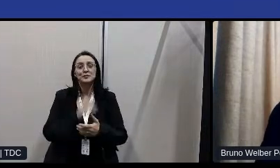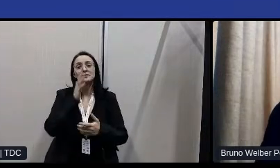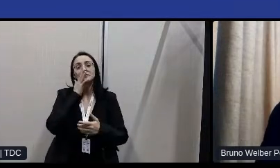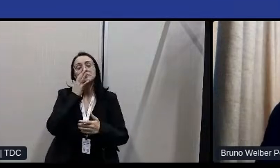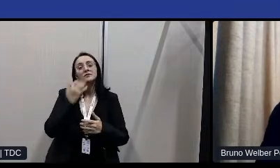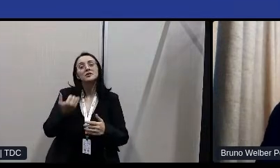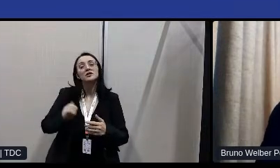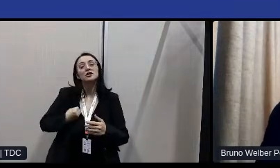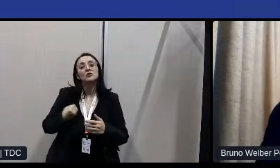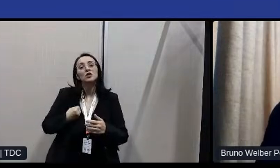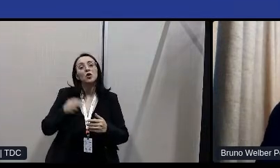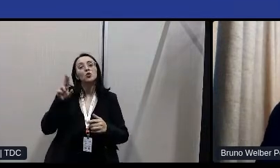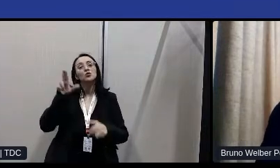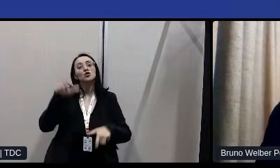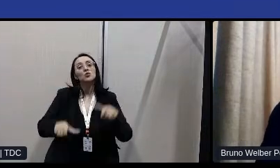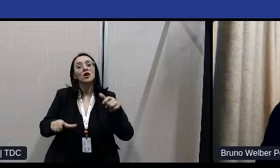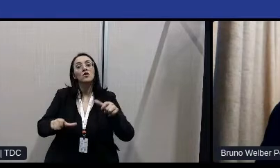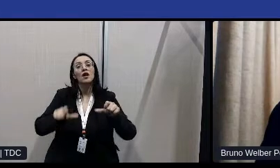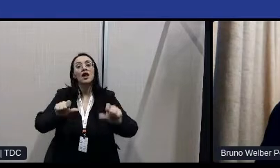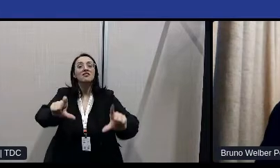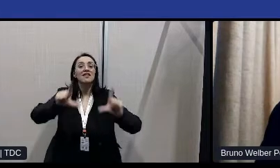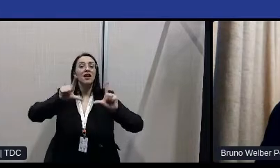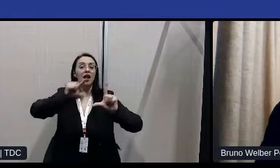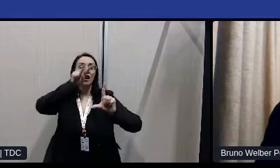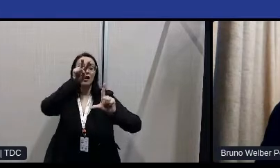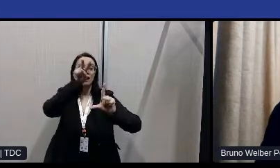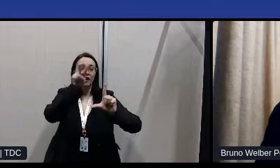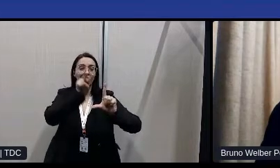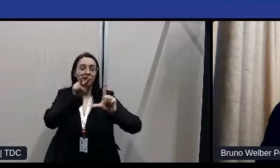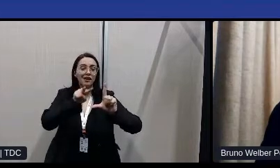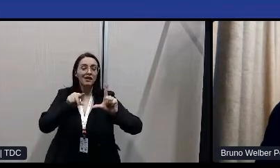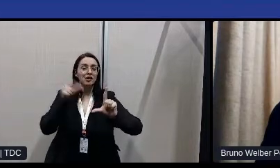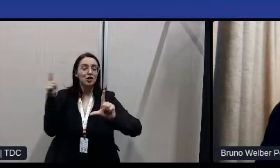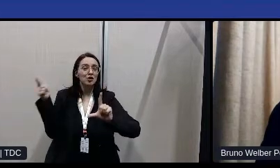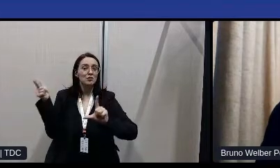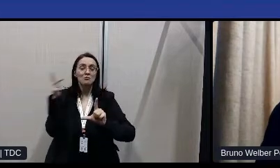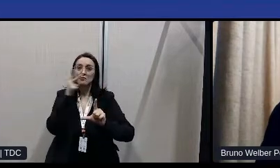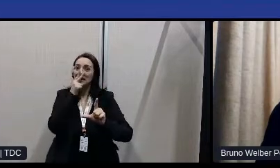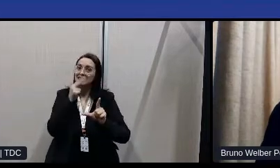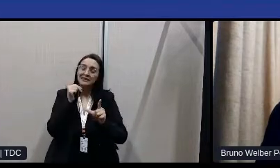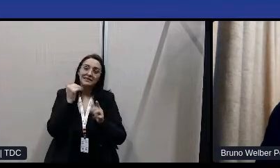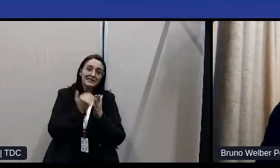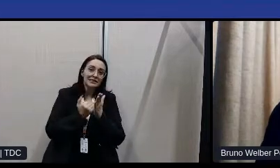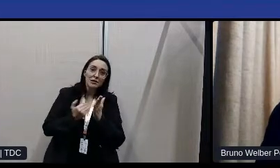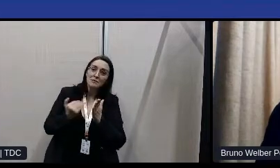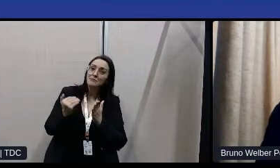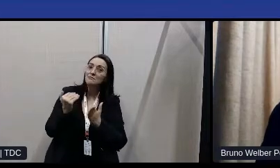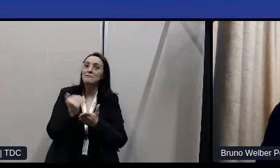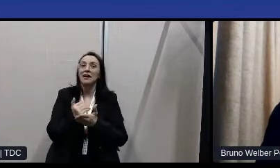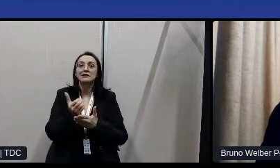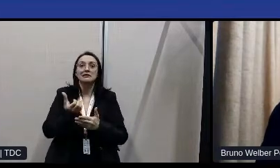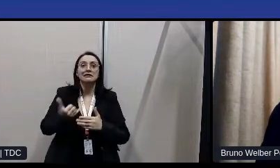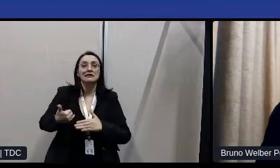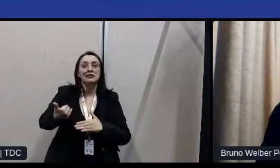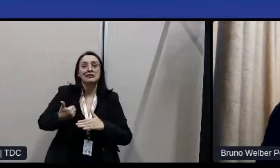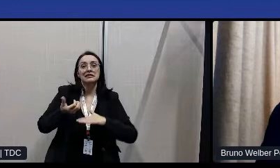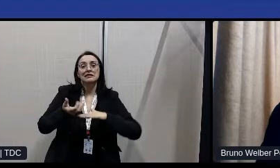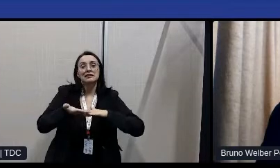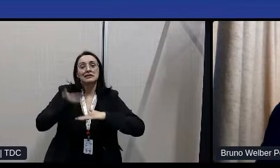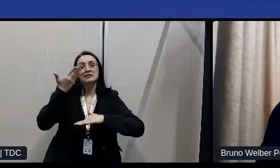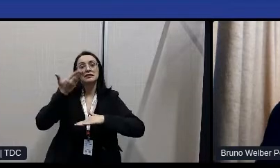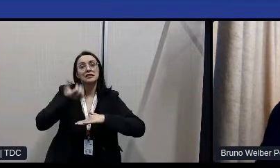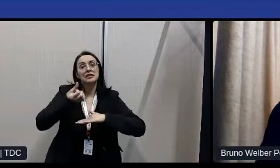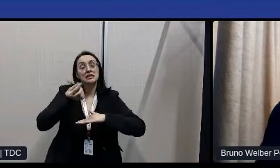de usuários de leitor de tela, que são mais de 60 anos, que fazem parte desse grupo